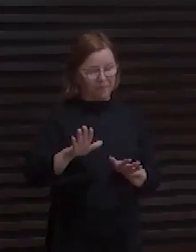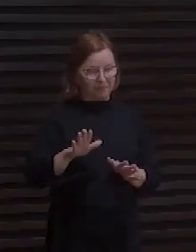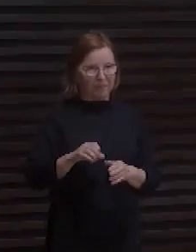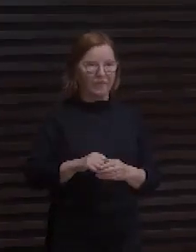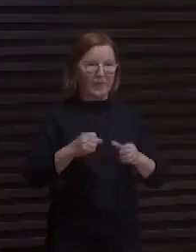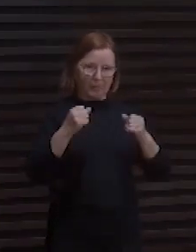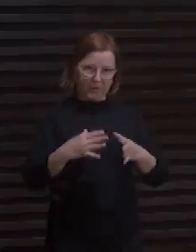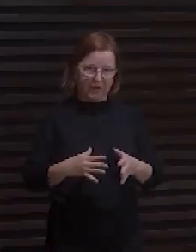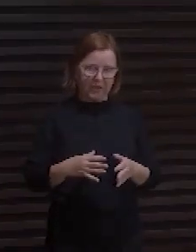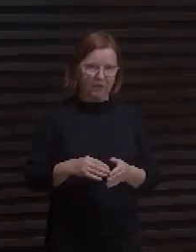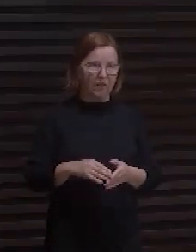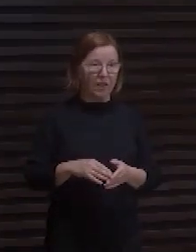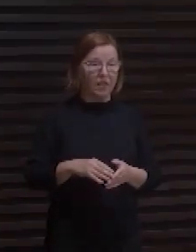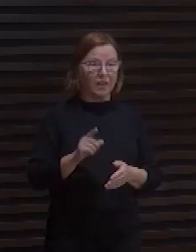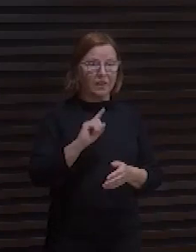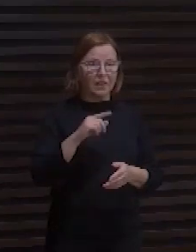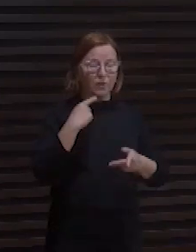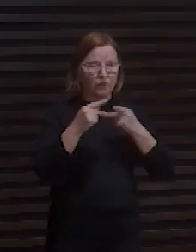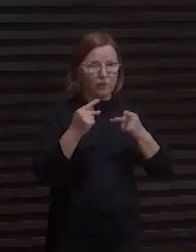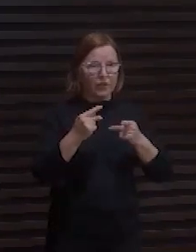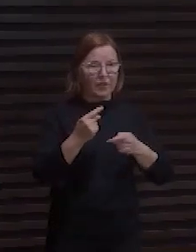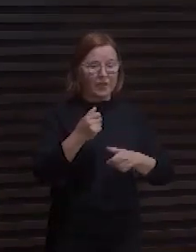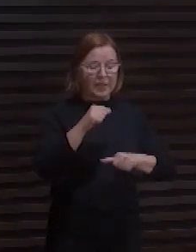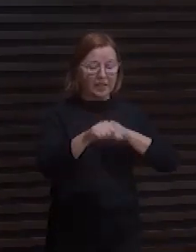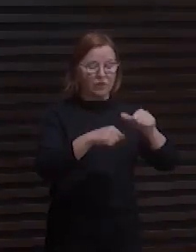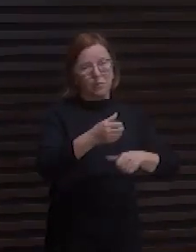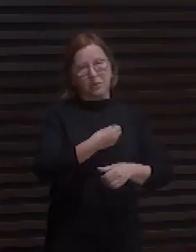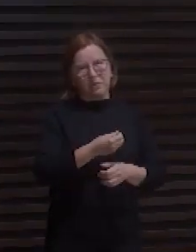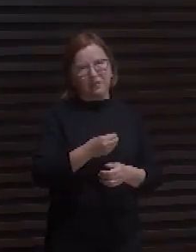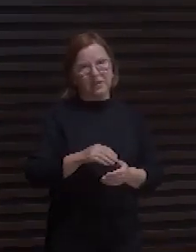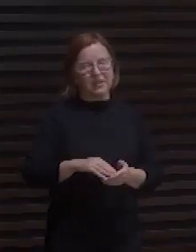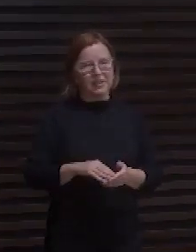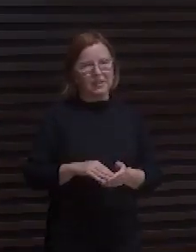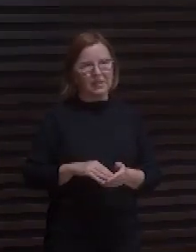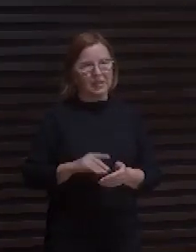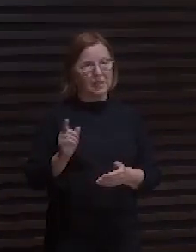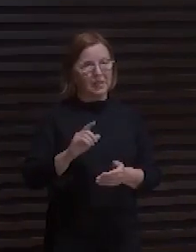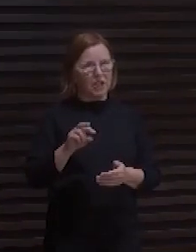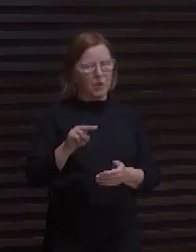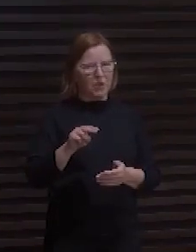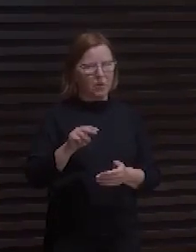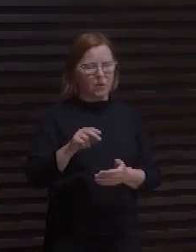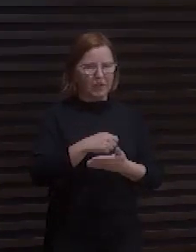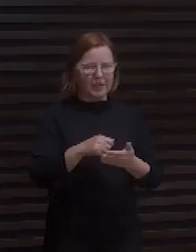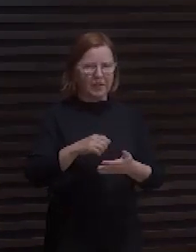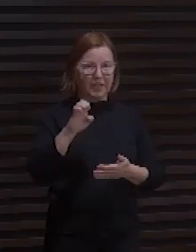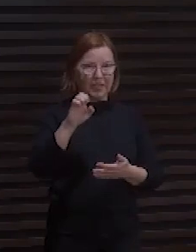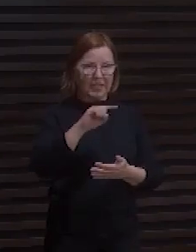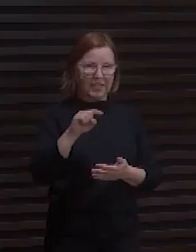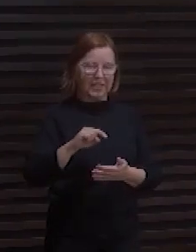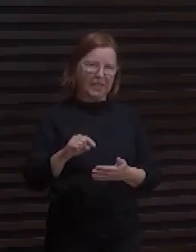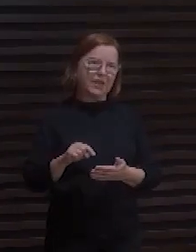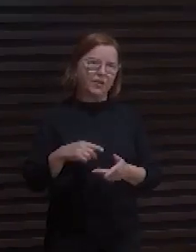de transformação de vida. Não é aquela de Ezequiel 36, 26 e 27, quando o profeta